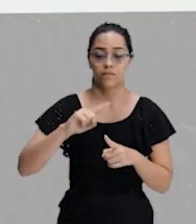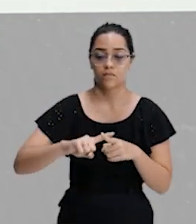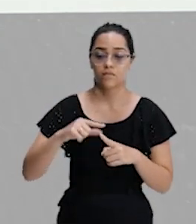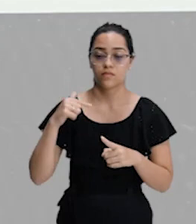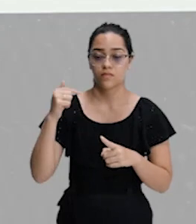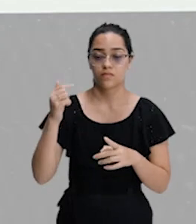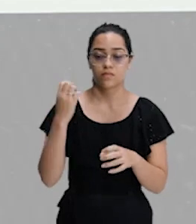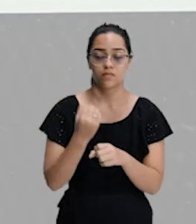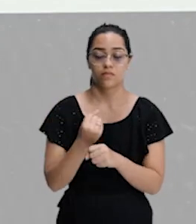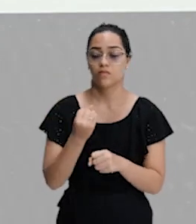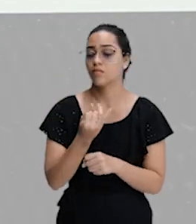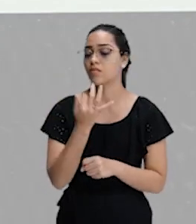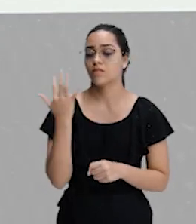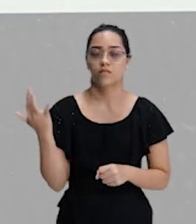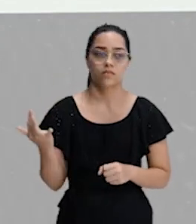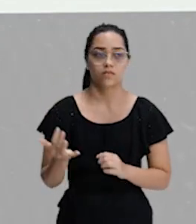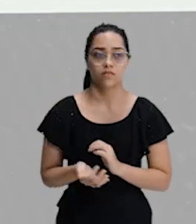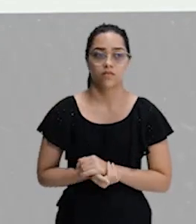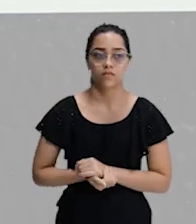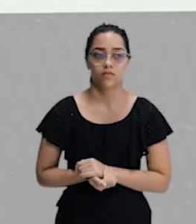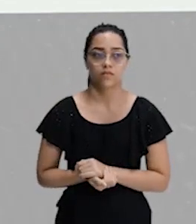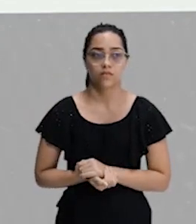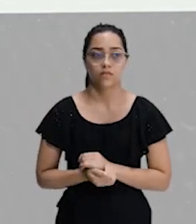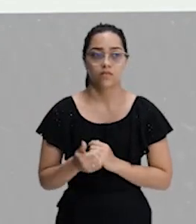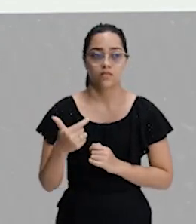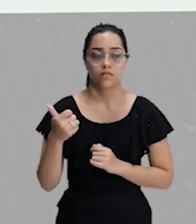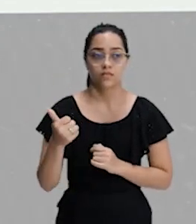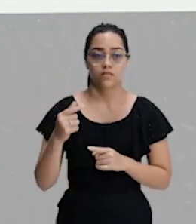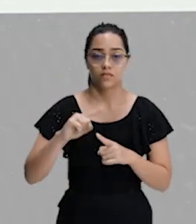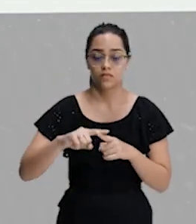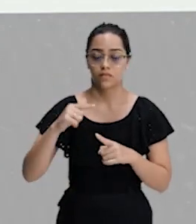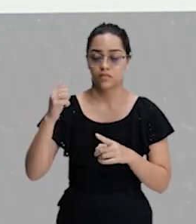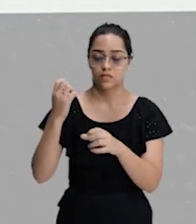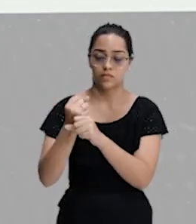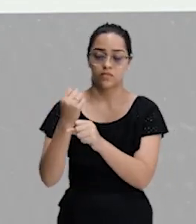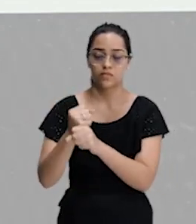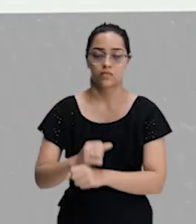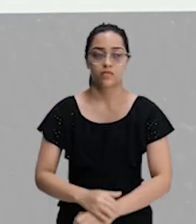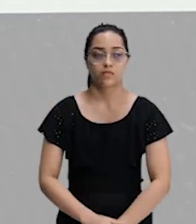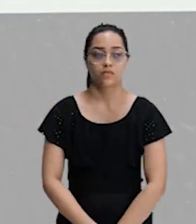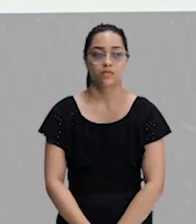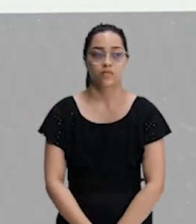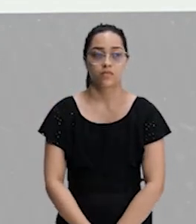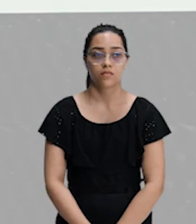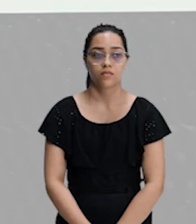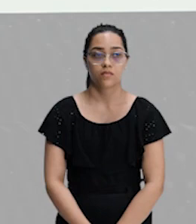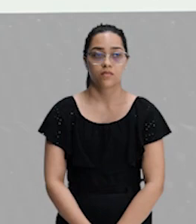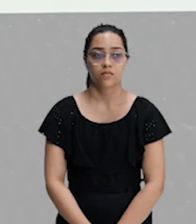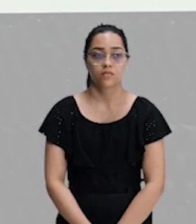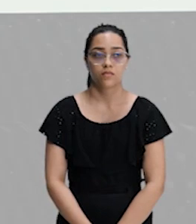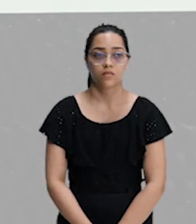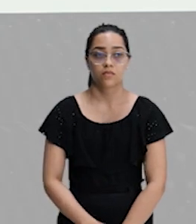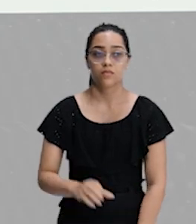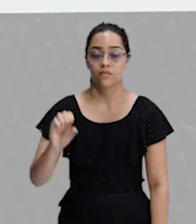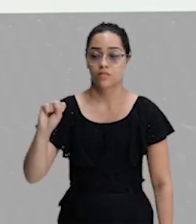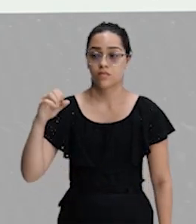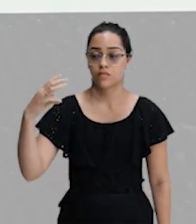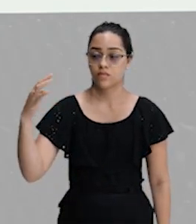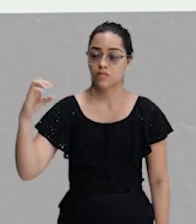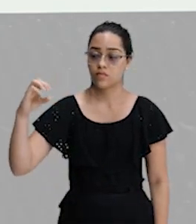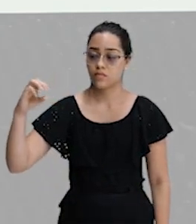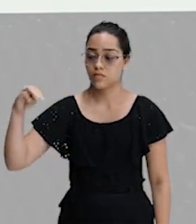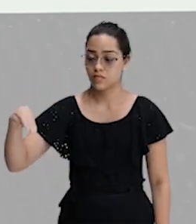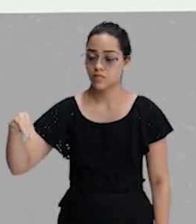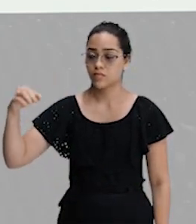por 7 vai dar quanto? 2 vezes 7 dá 14, fica 4, né? Então, eu vou ter 84